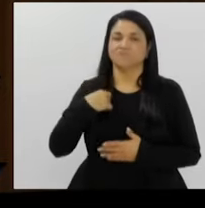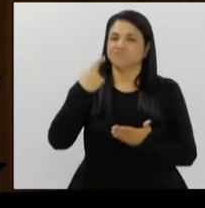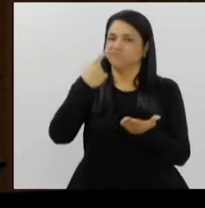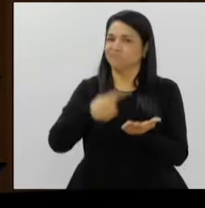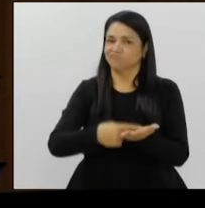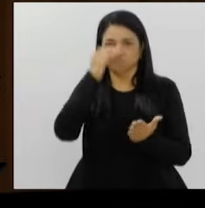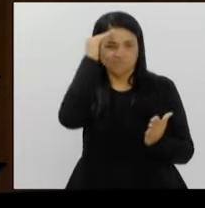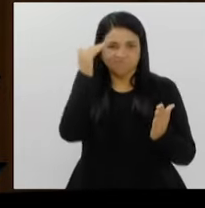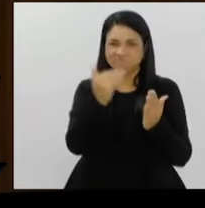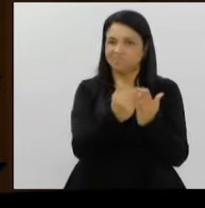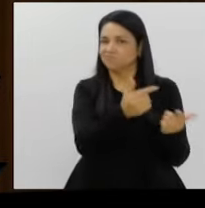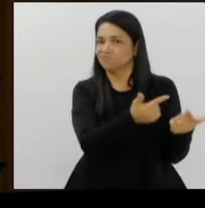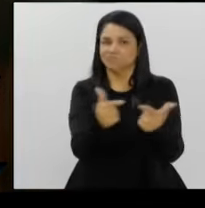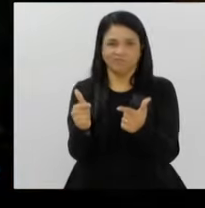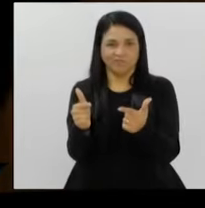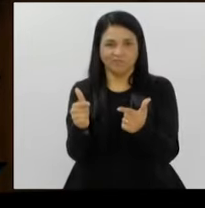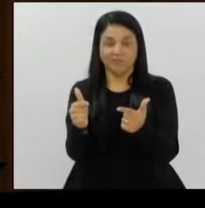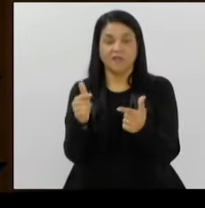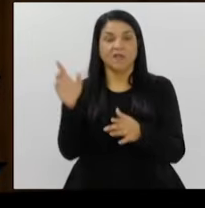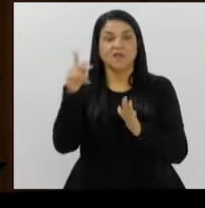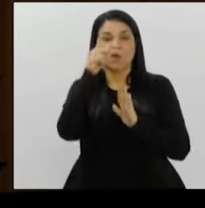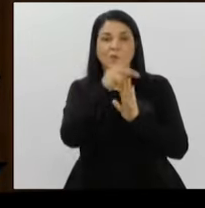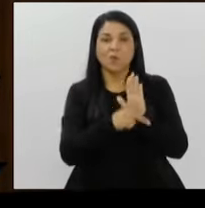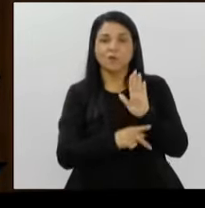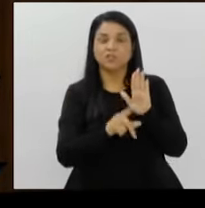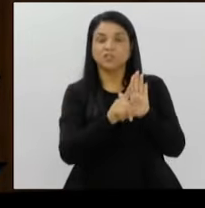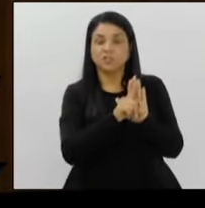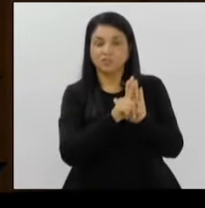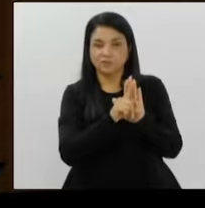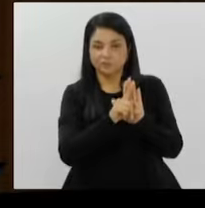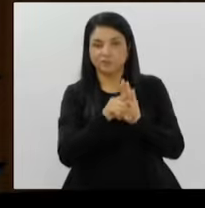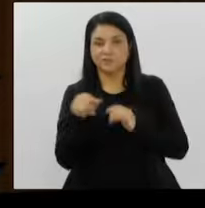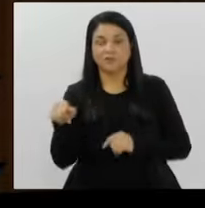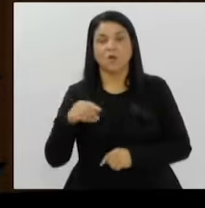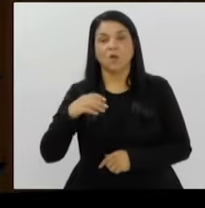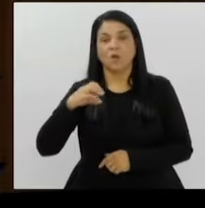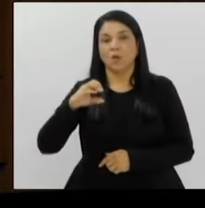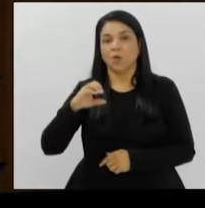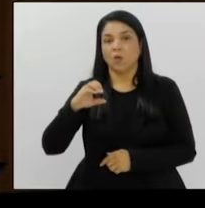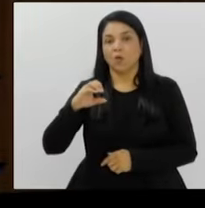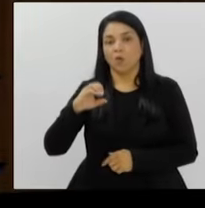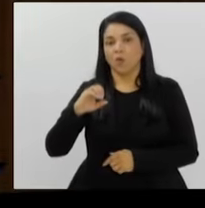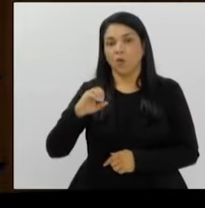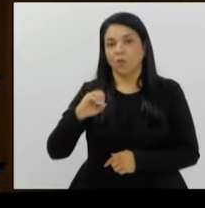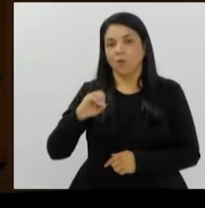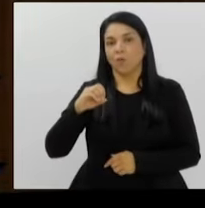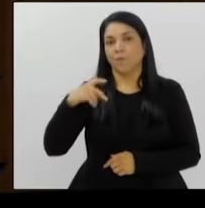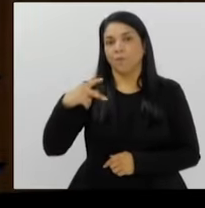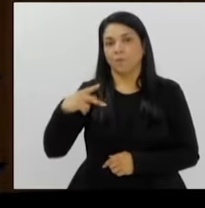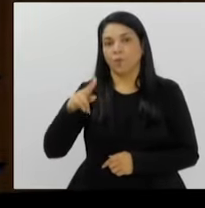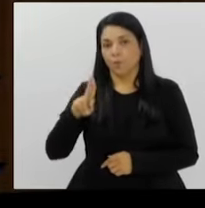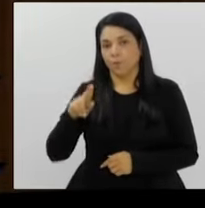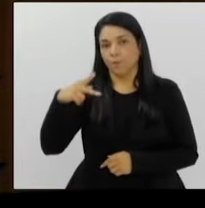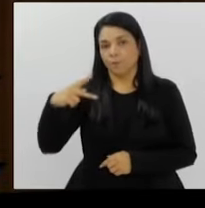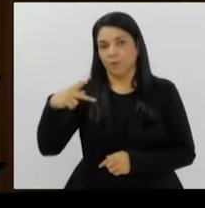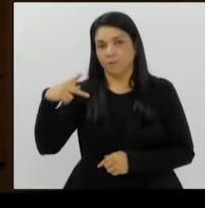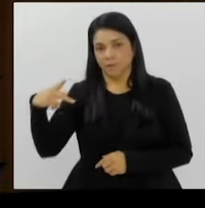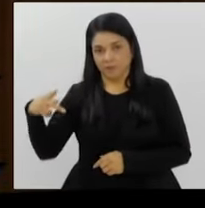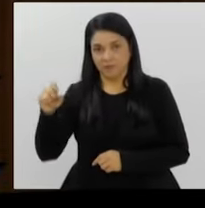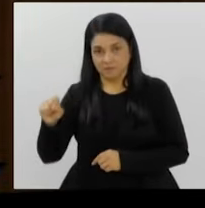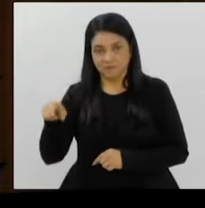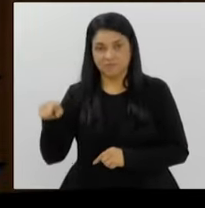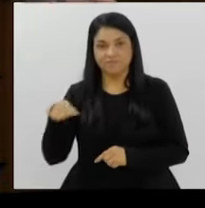cumprem. Né? Nós temos aí o projeto das UPPs falidos, prendendo 5 mil homens dentro das